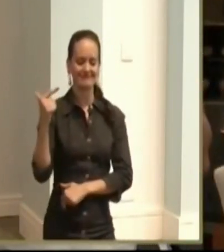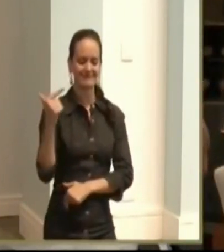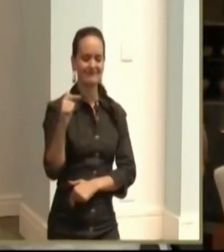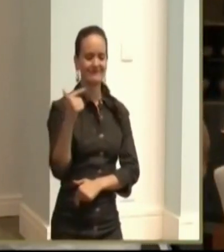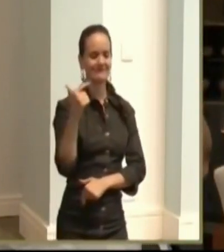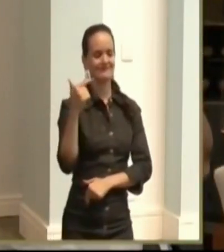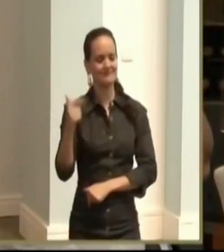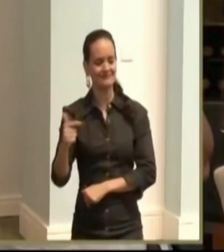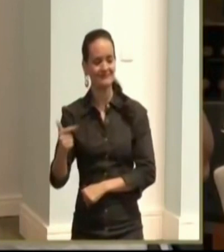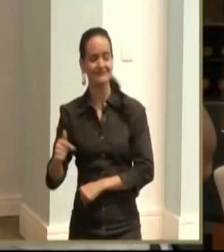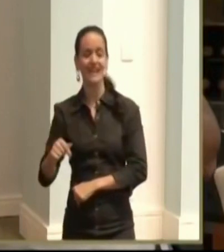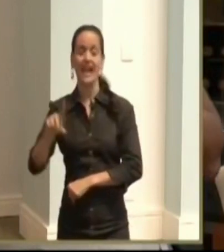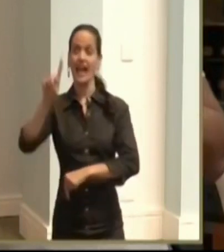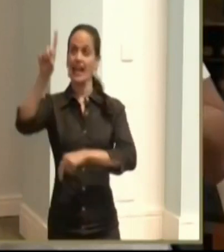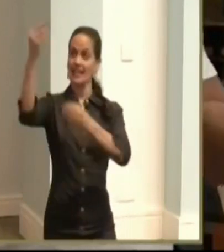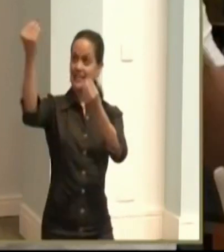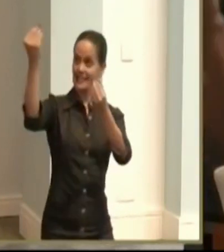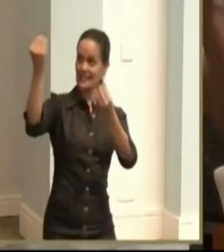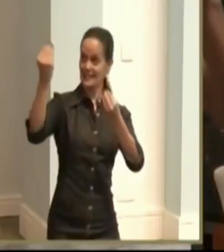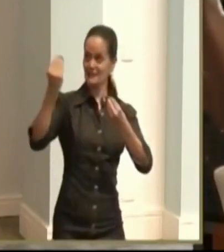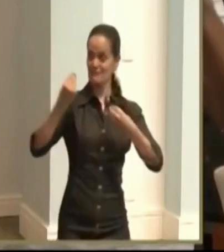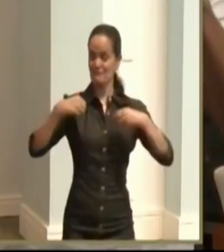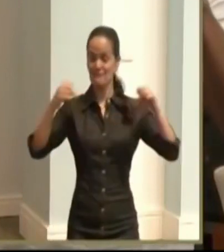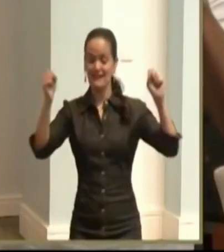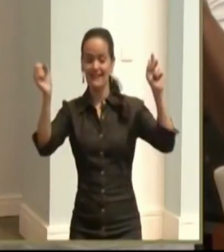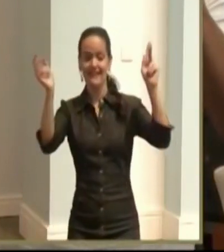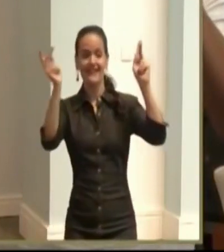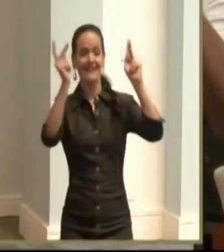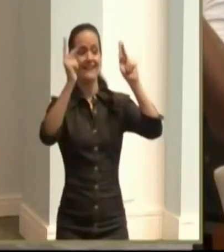a paz.